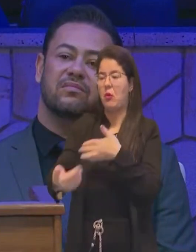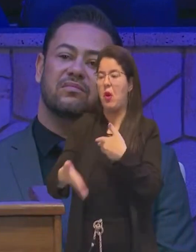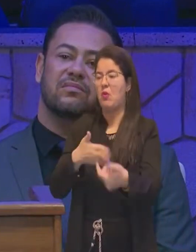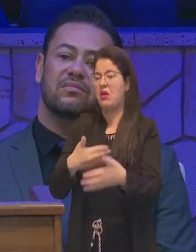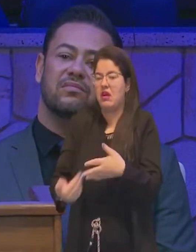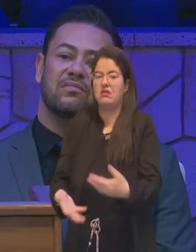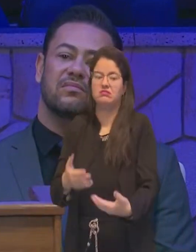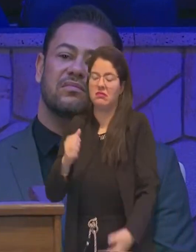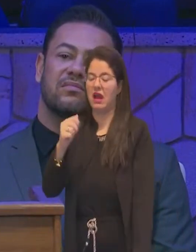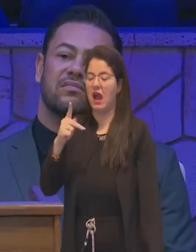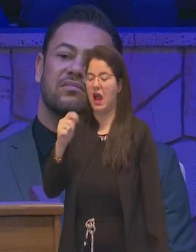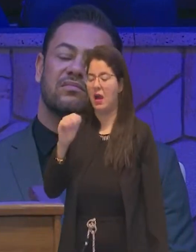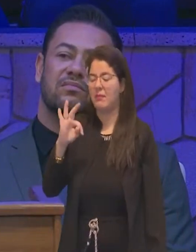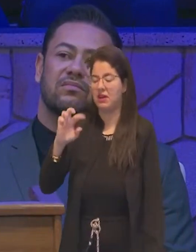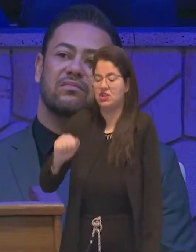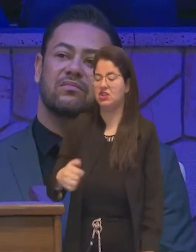elas.